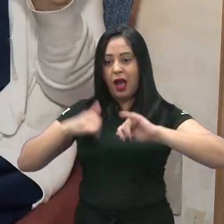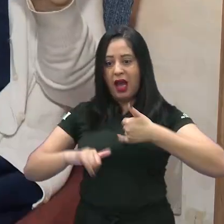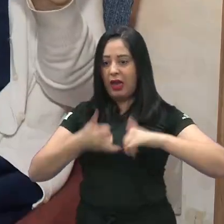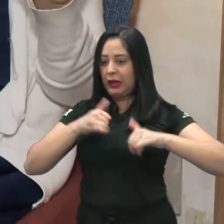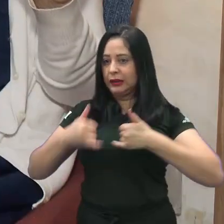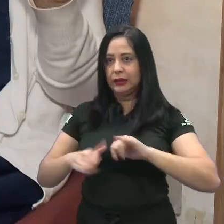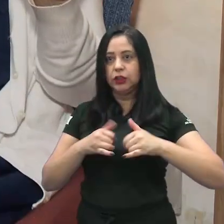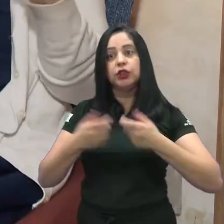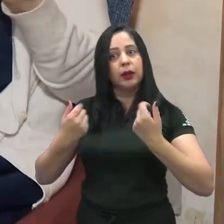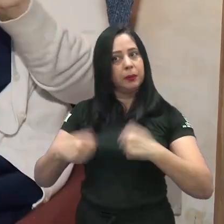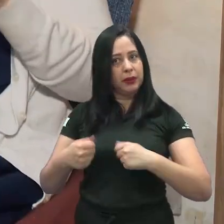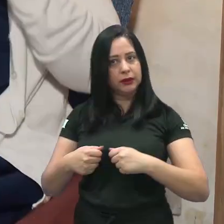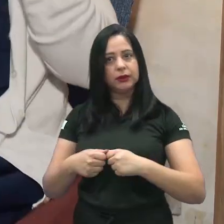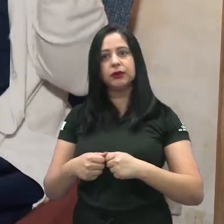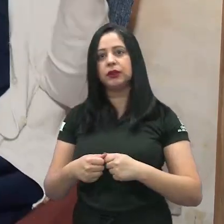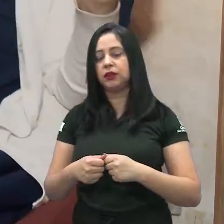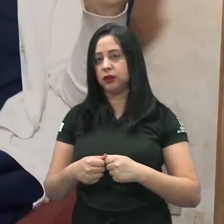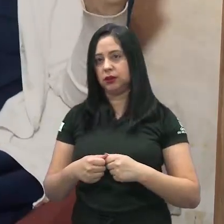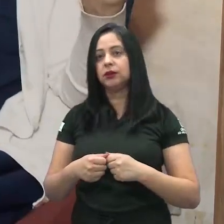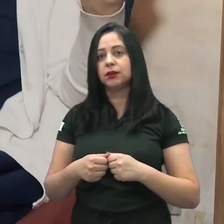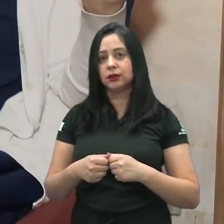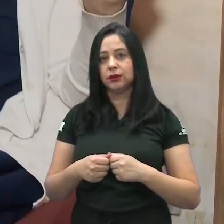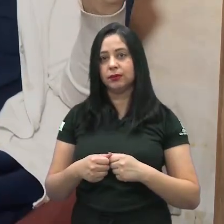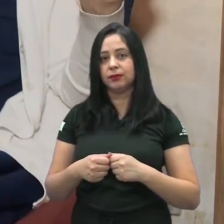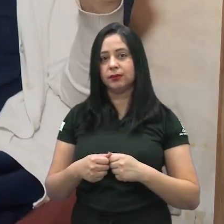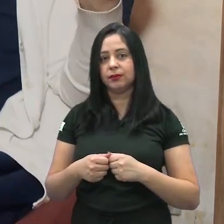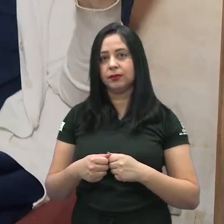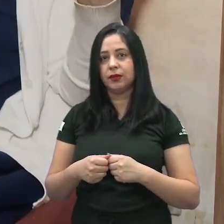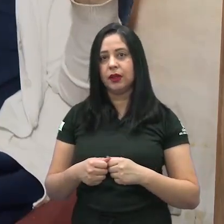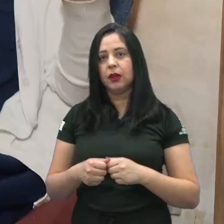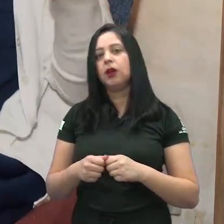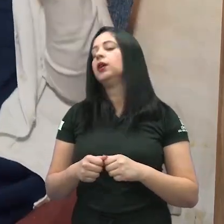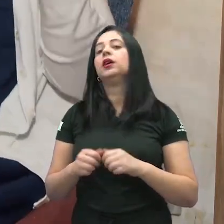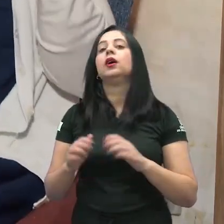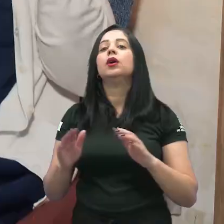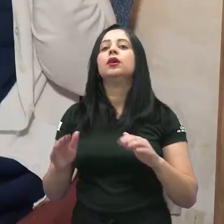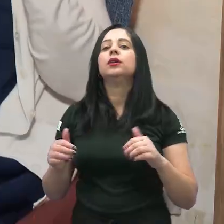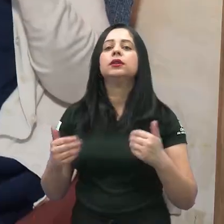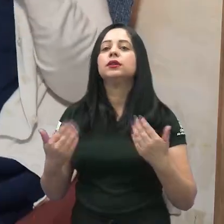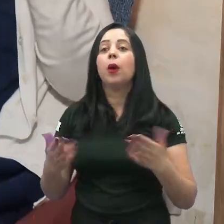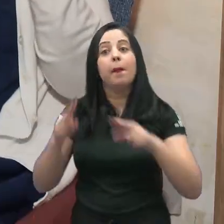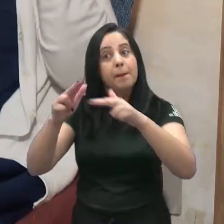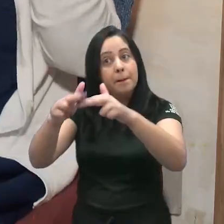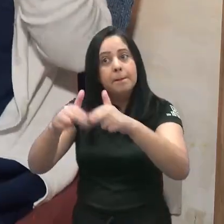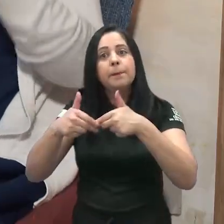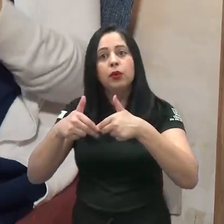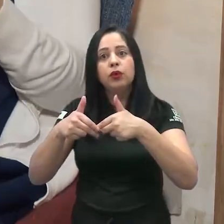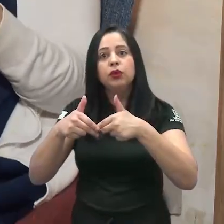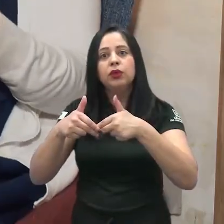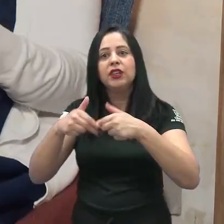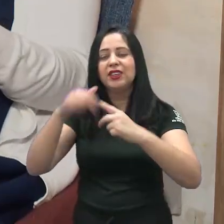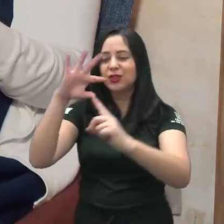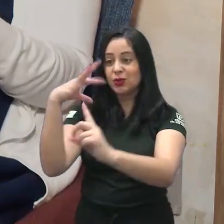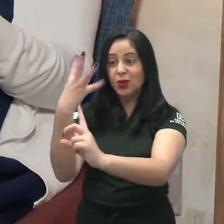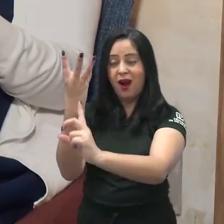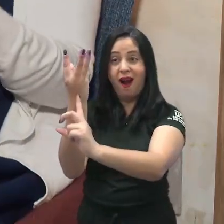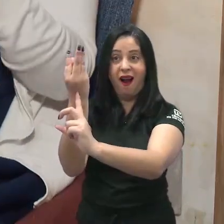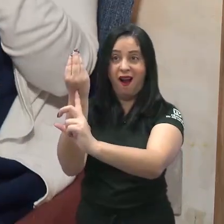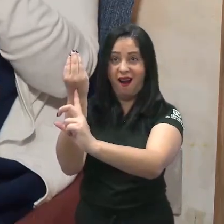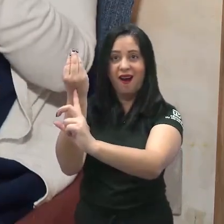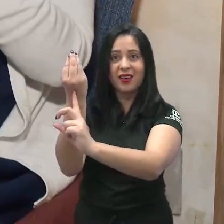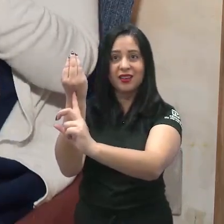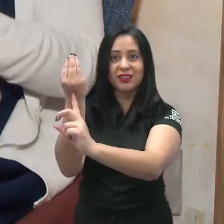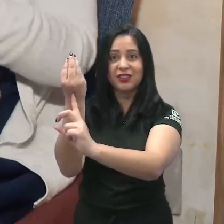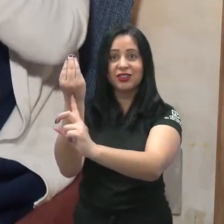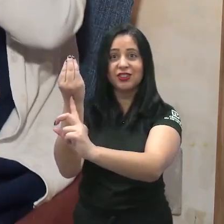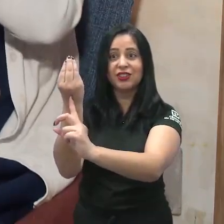sair de uma forma positiva ou de uma forma negativa. E por isso que a arte, ela